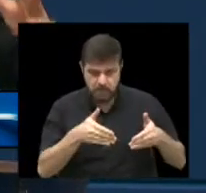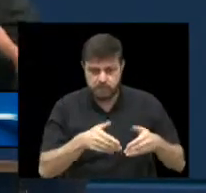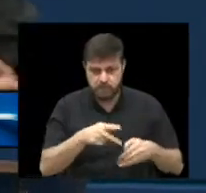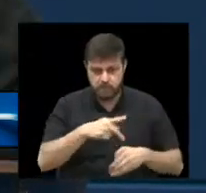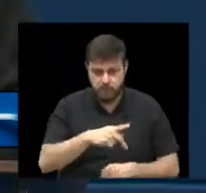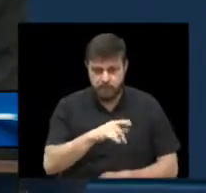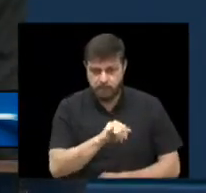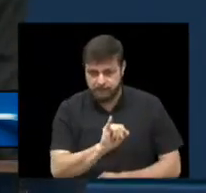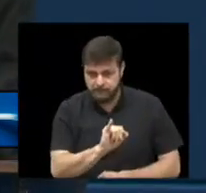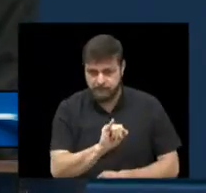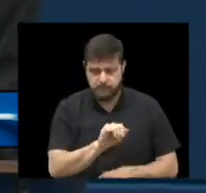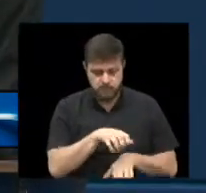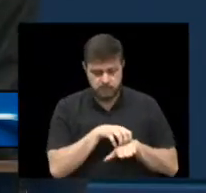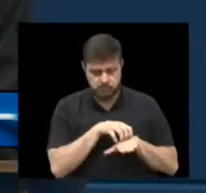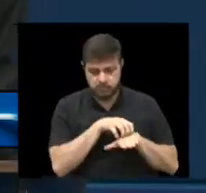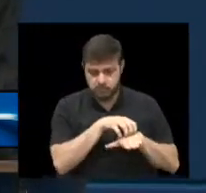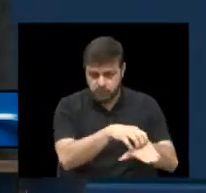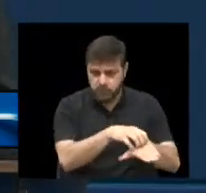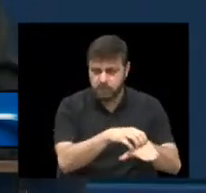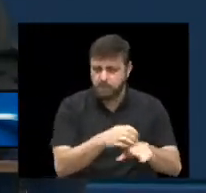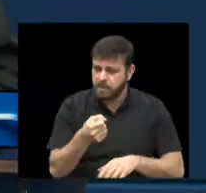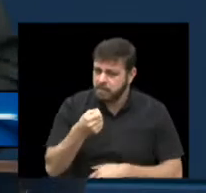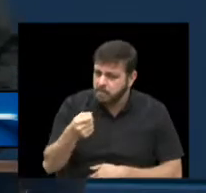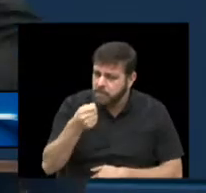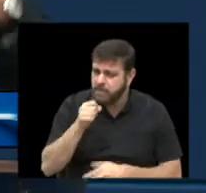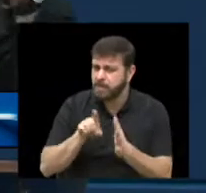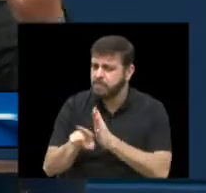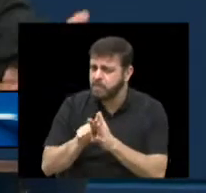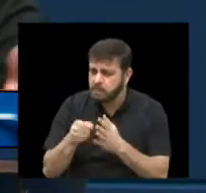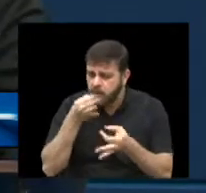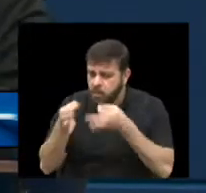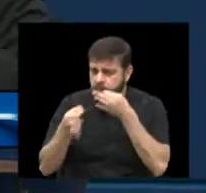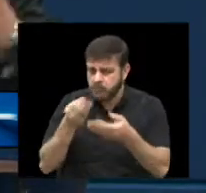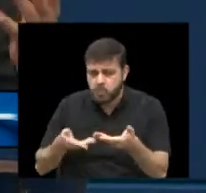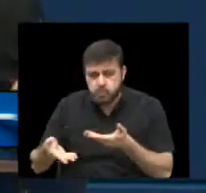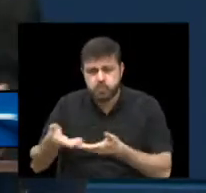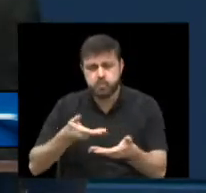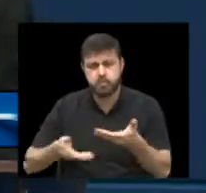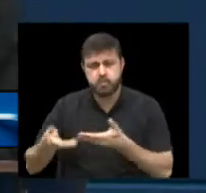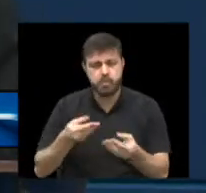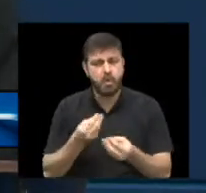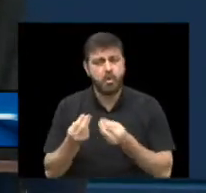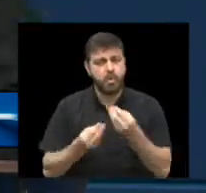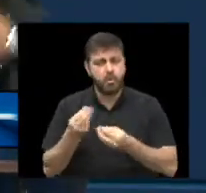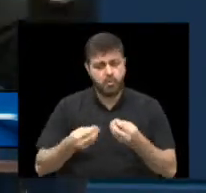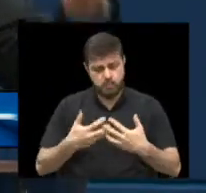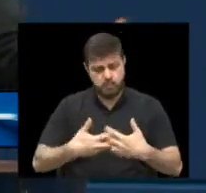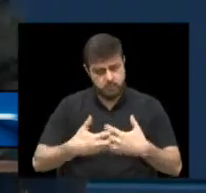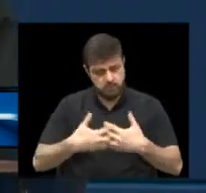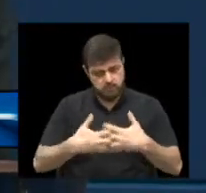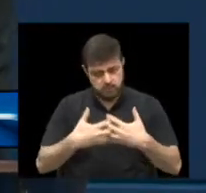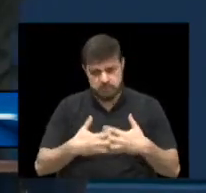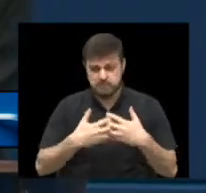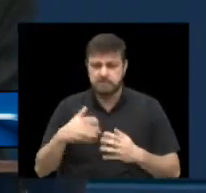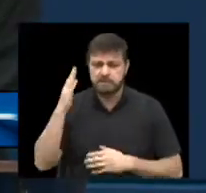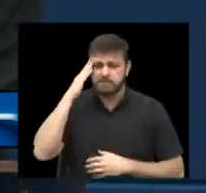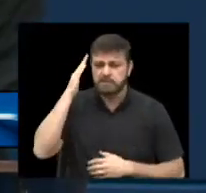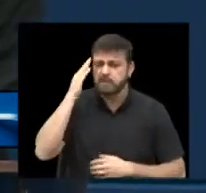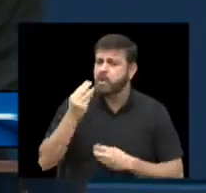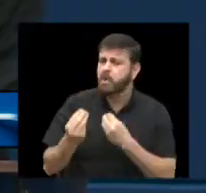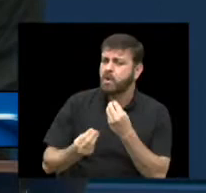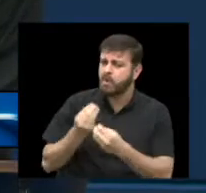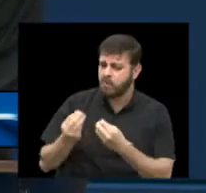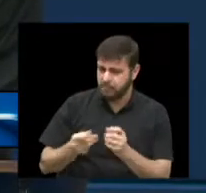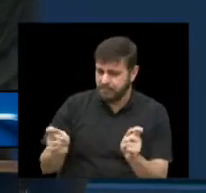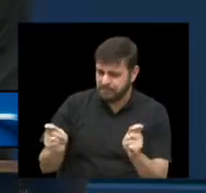fazer apontamentos, é entrevistar pessoas, é ouvir como funcionam os serviços, ouvir o usuário e